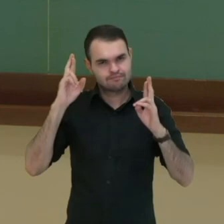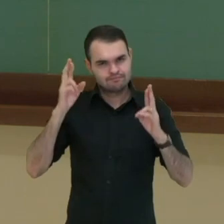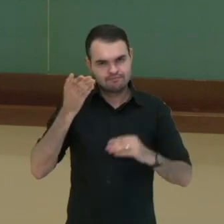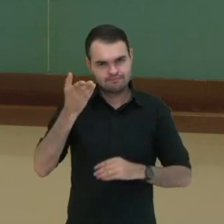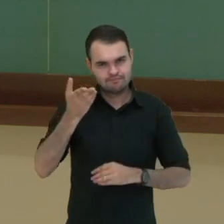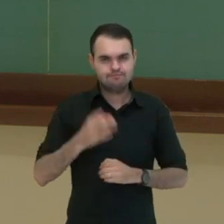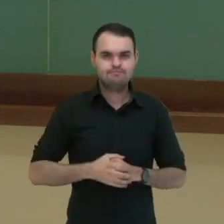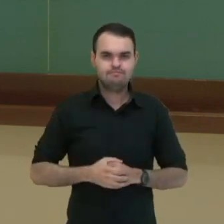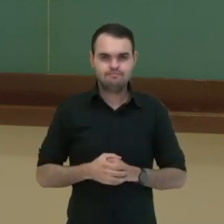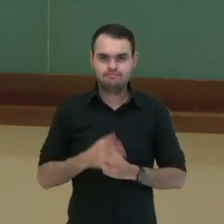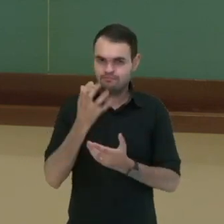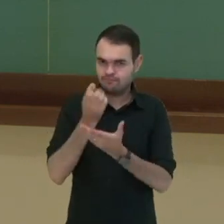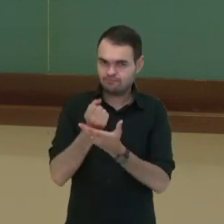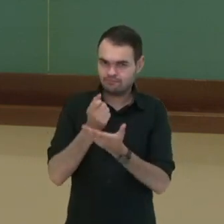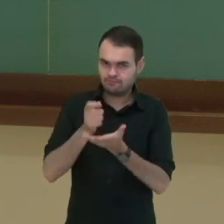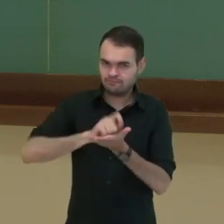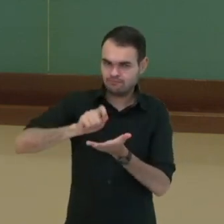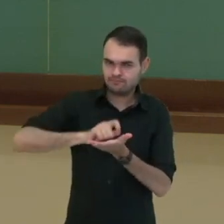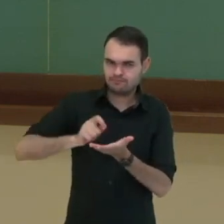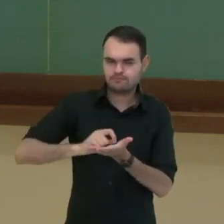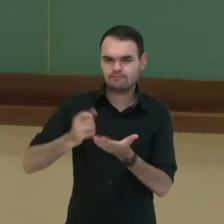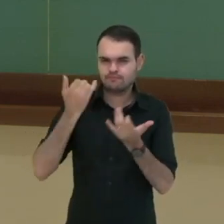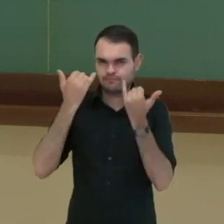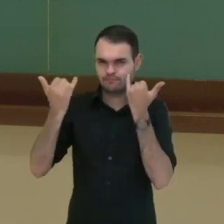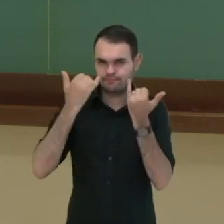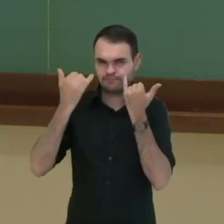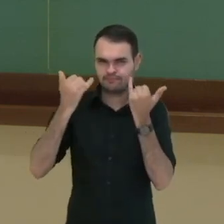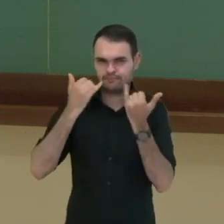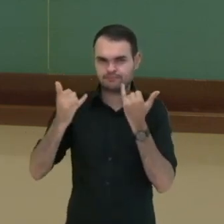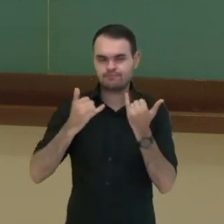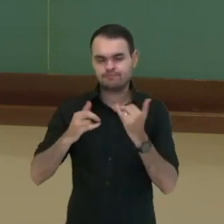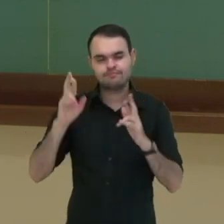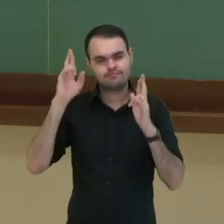tenha registrado bastante informações,